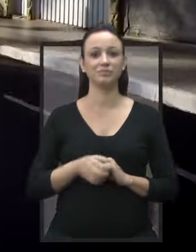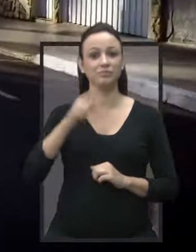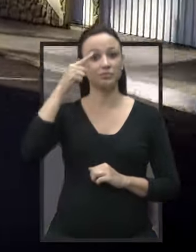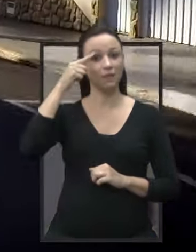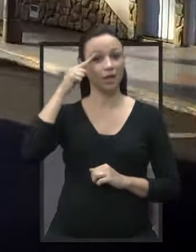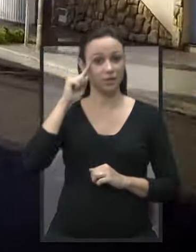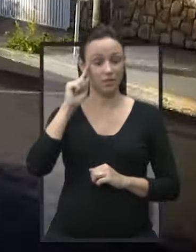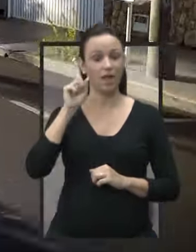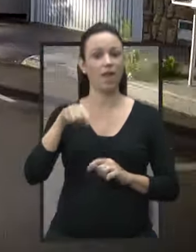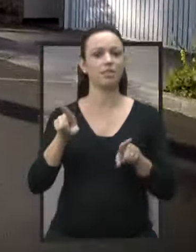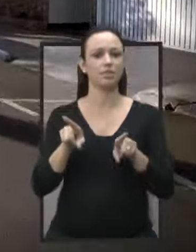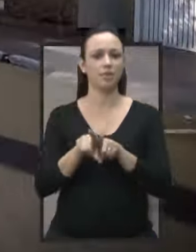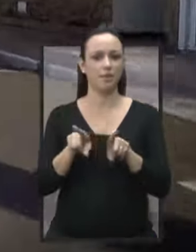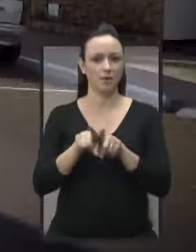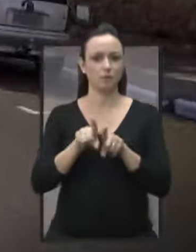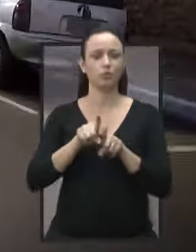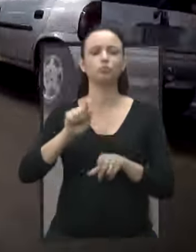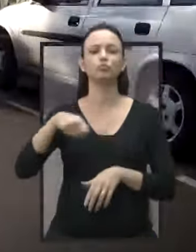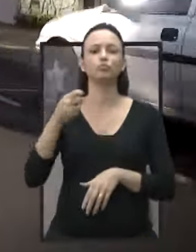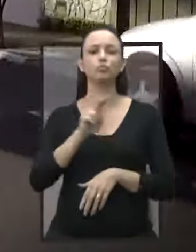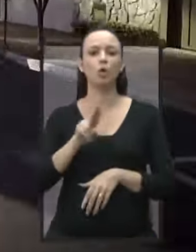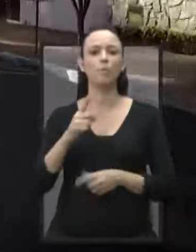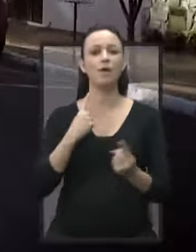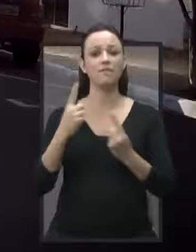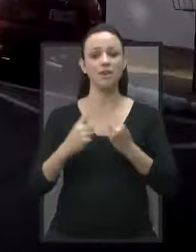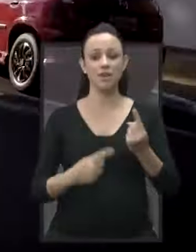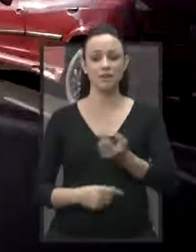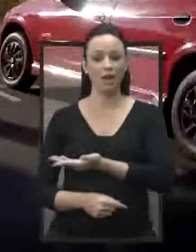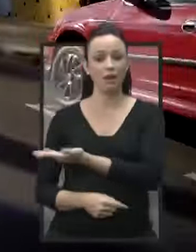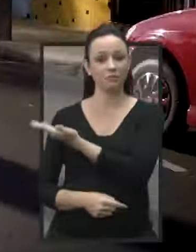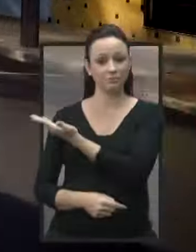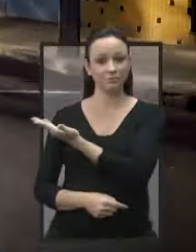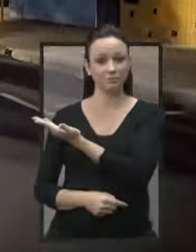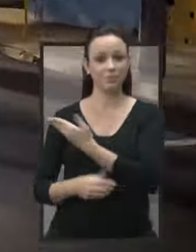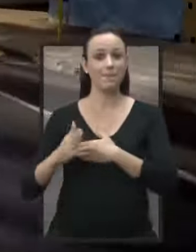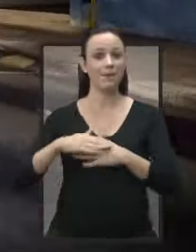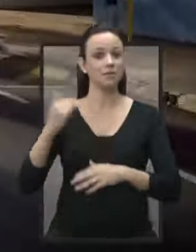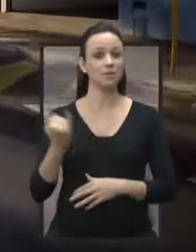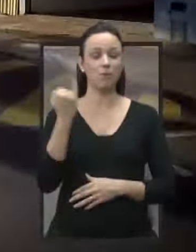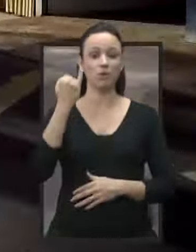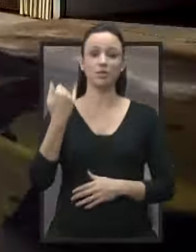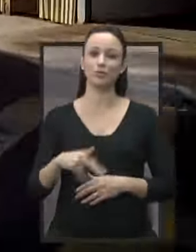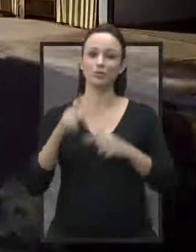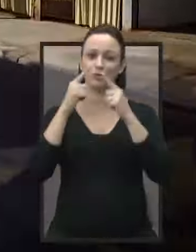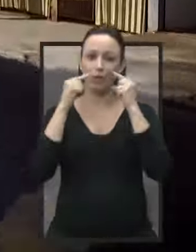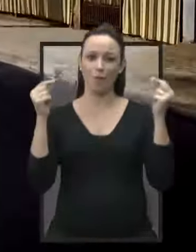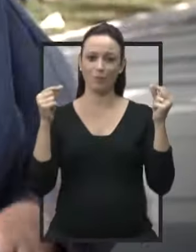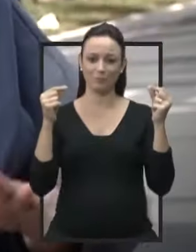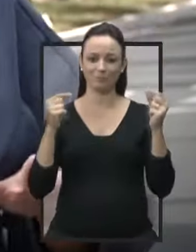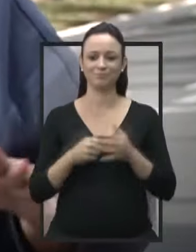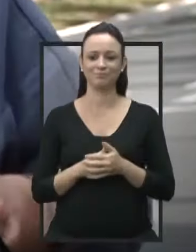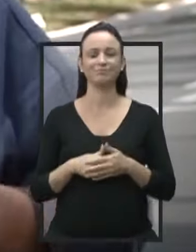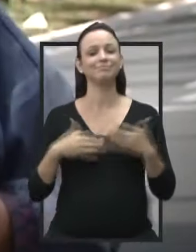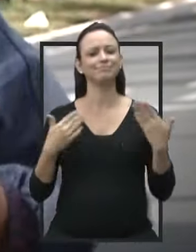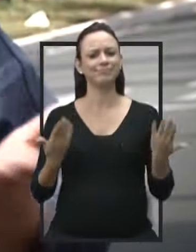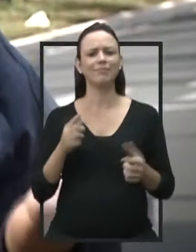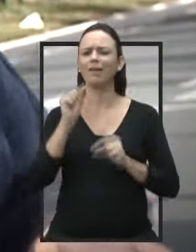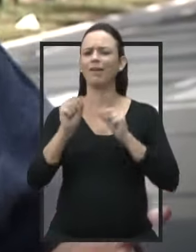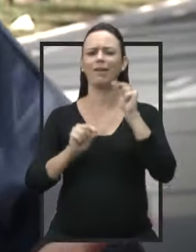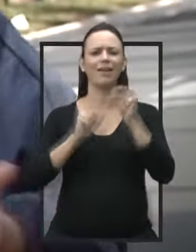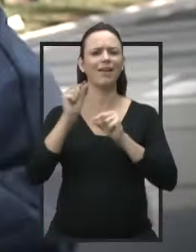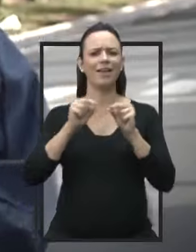Zezinho Magalhães é também a denominação desta avenida, que é uma das mais importantes da cidade de Jaú. Mas enfim,